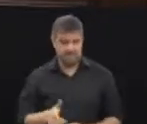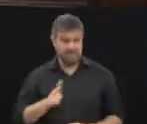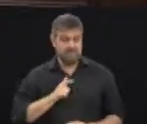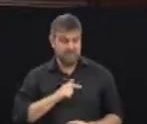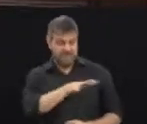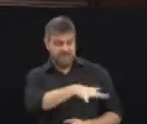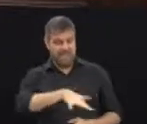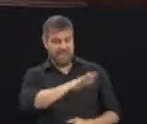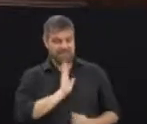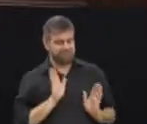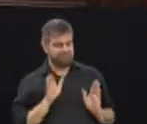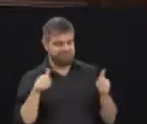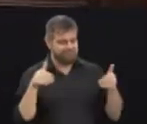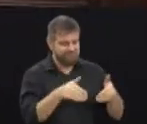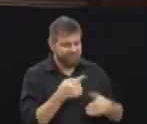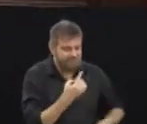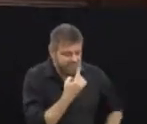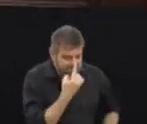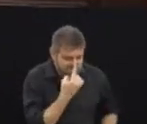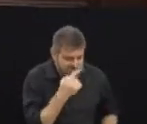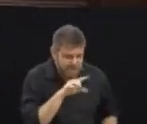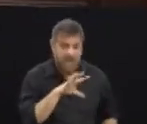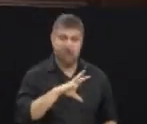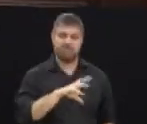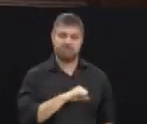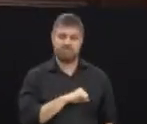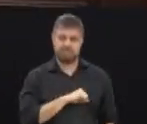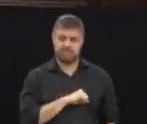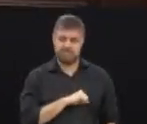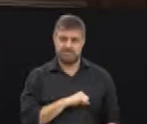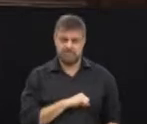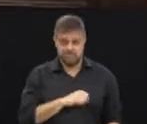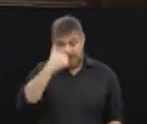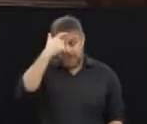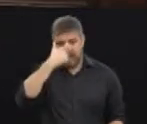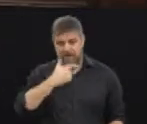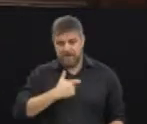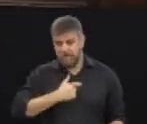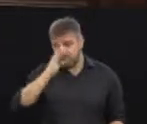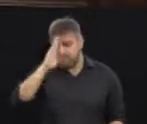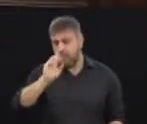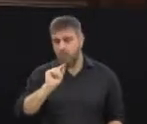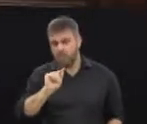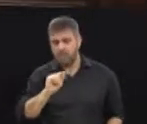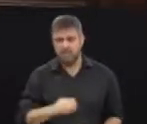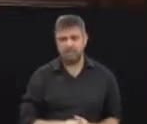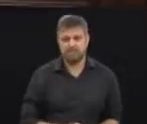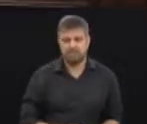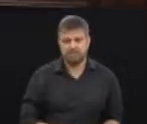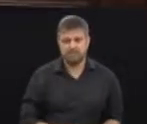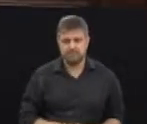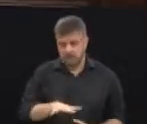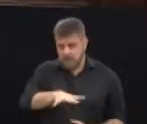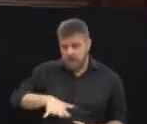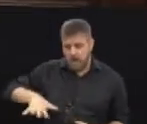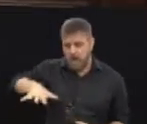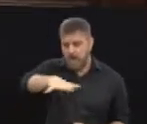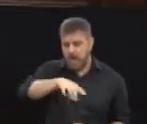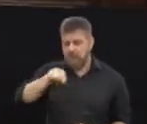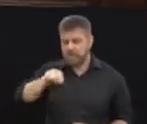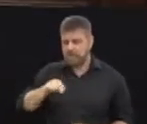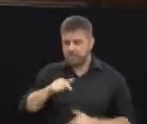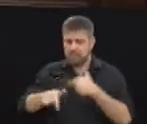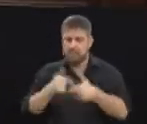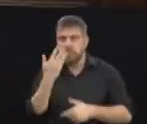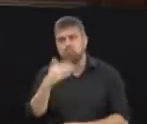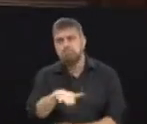algumas você tem você se identifica mais. No meu caso, a gente define primeiro as áreas, ou você